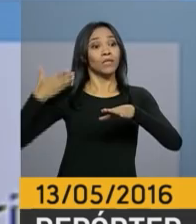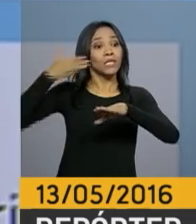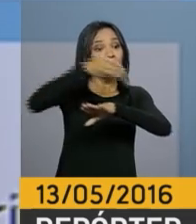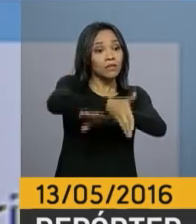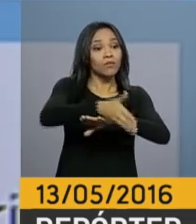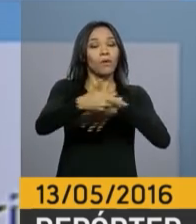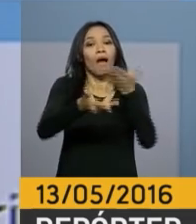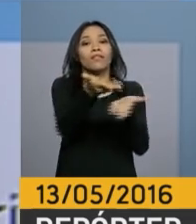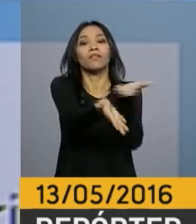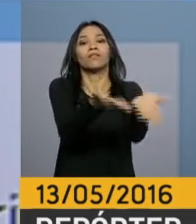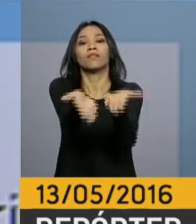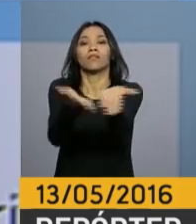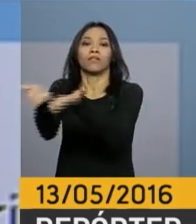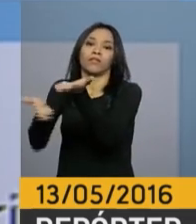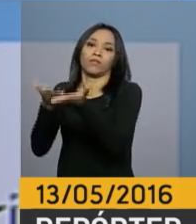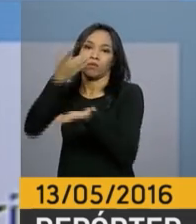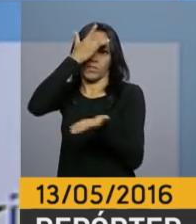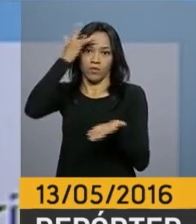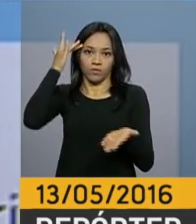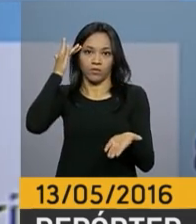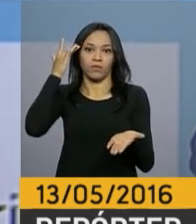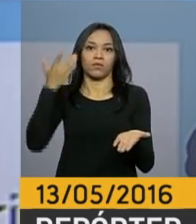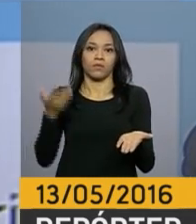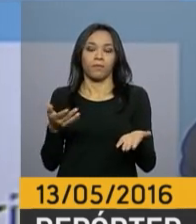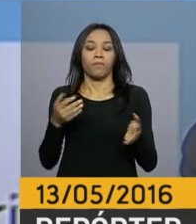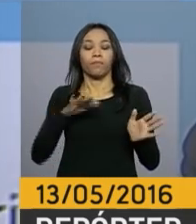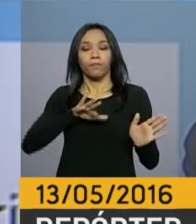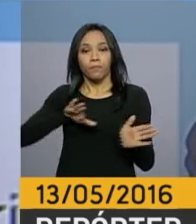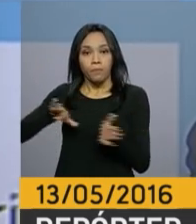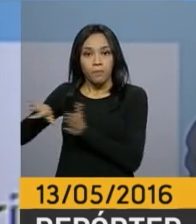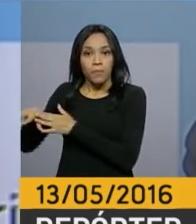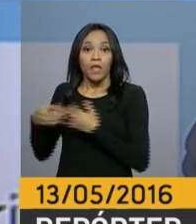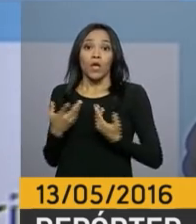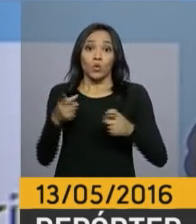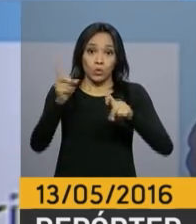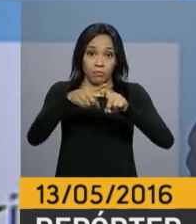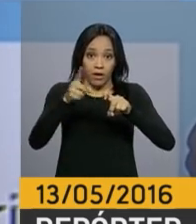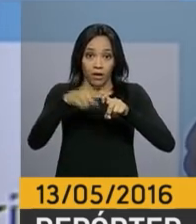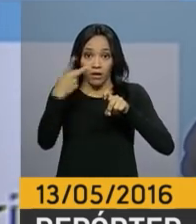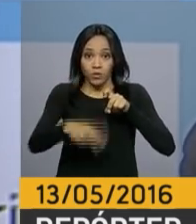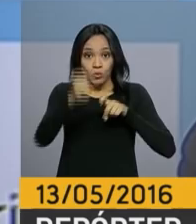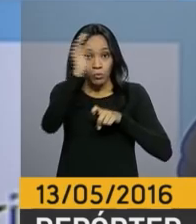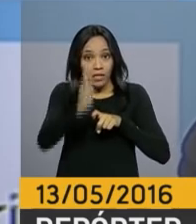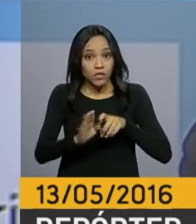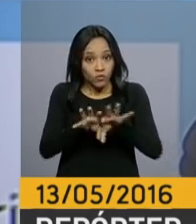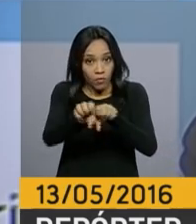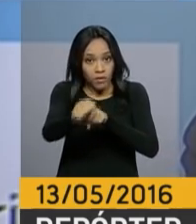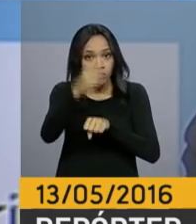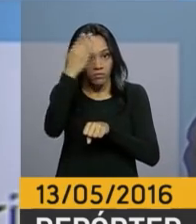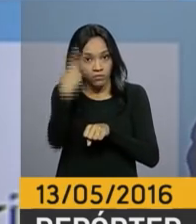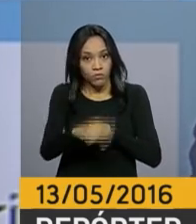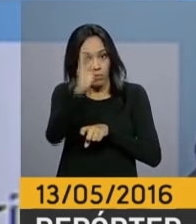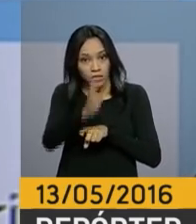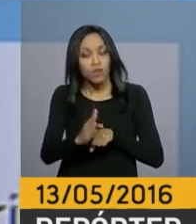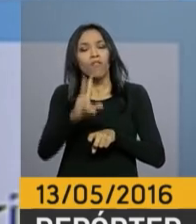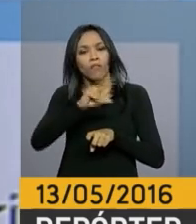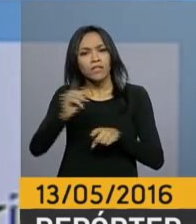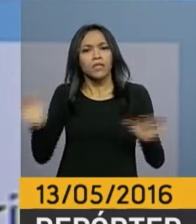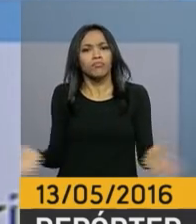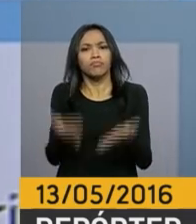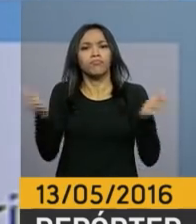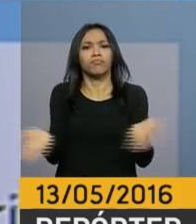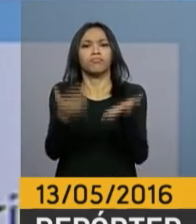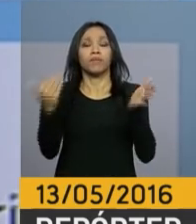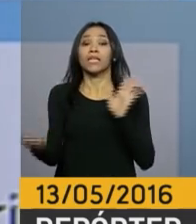a população os médicos brasileiros serão estimulados nas duas últimas chamadas só tivemos